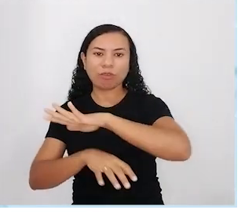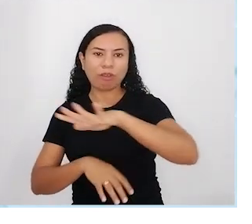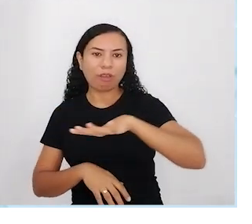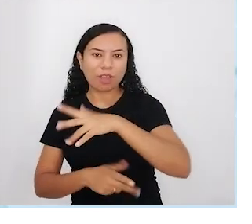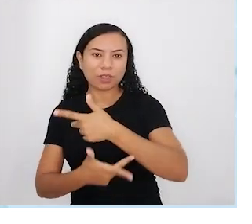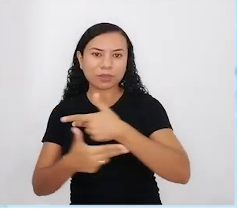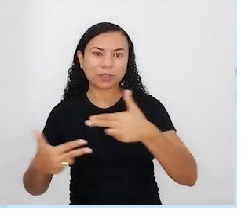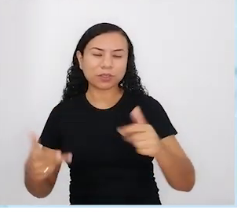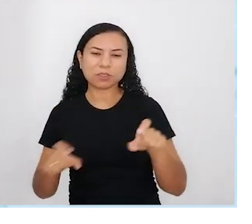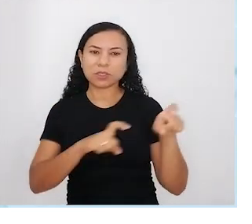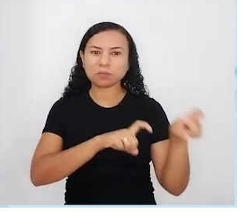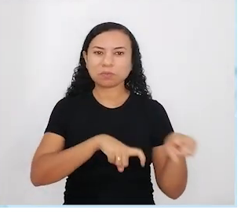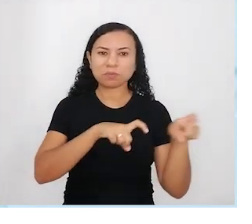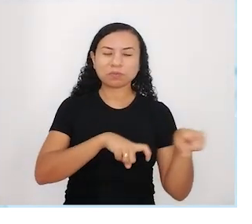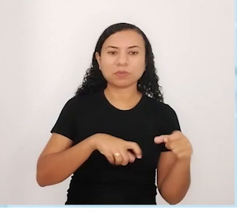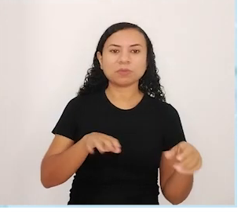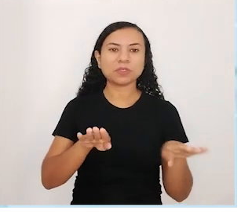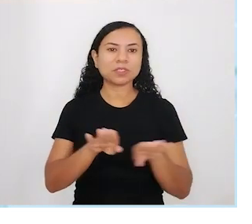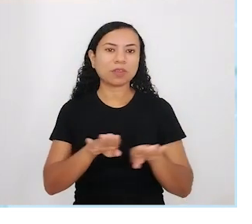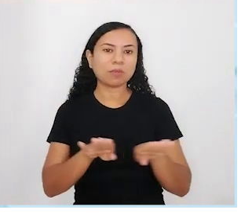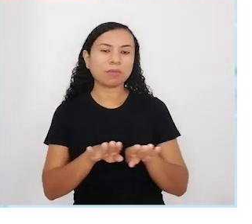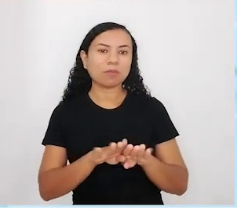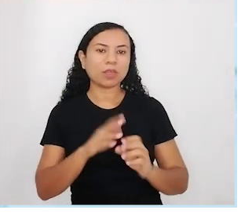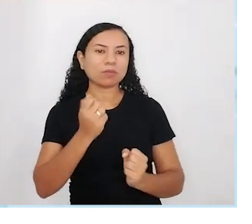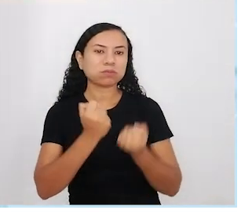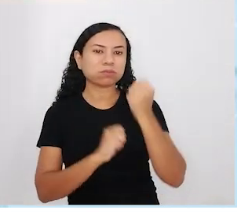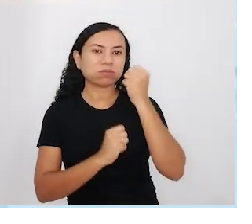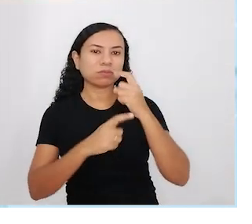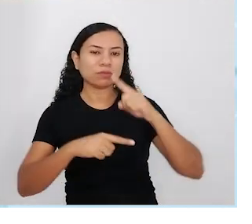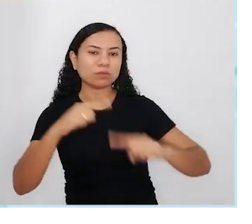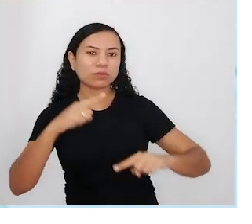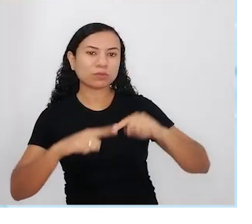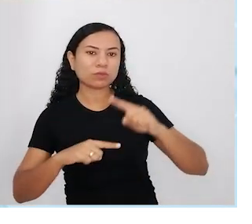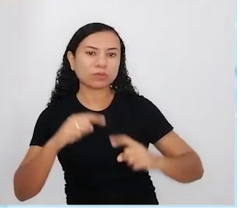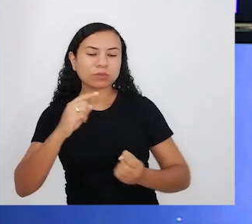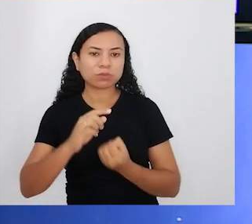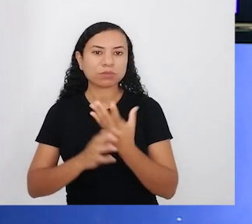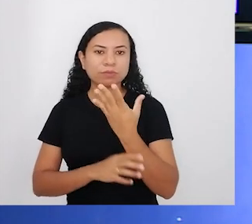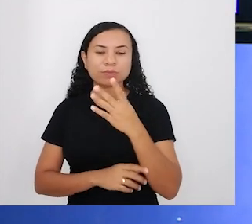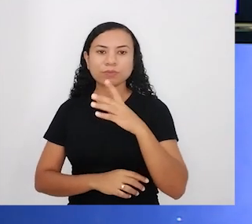na agricultura, como de produção de insumos para a saúde.